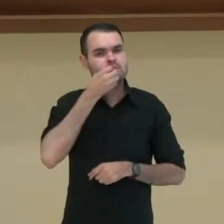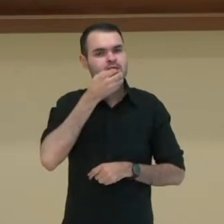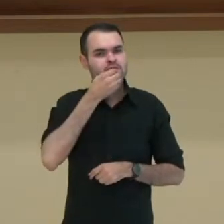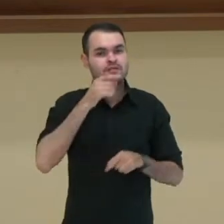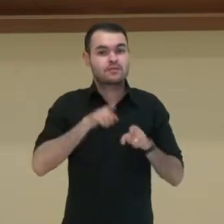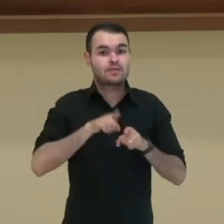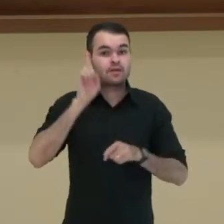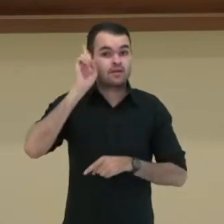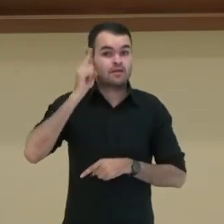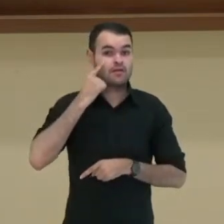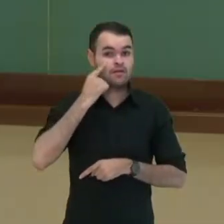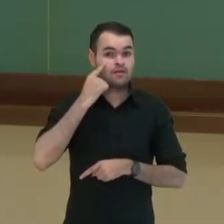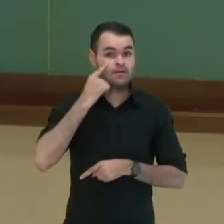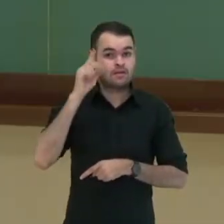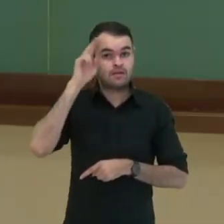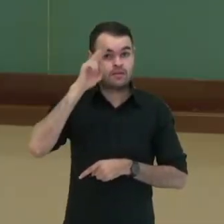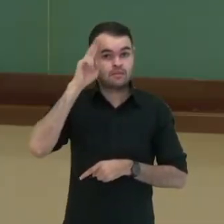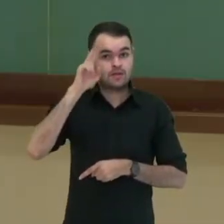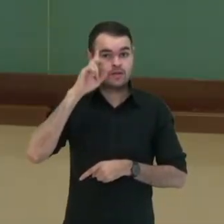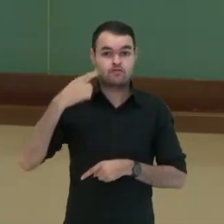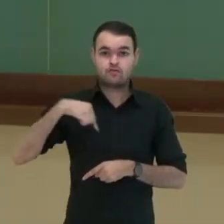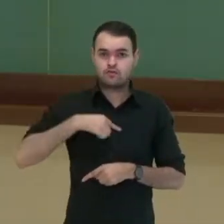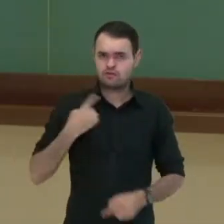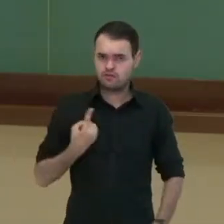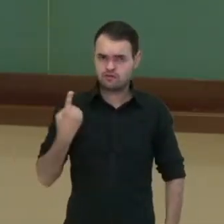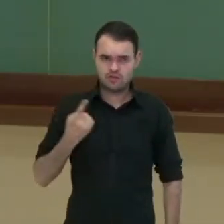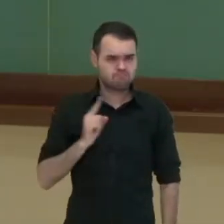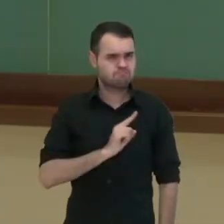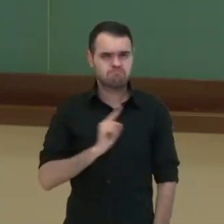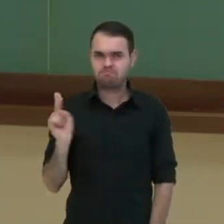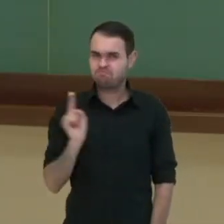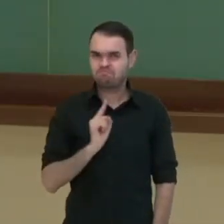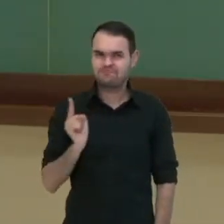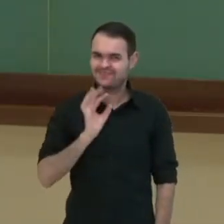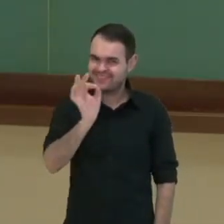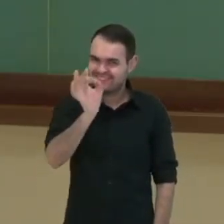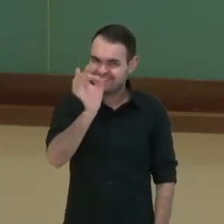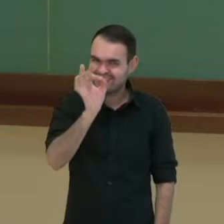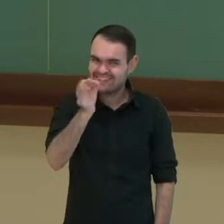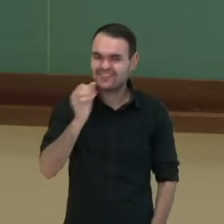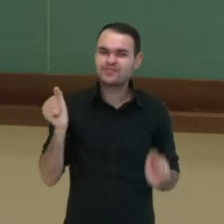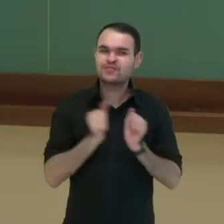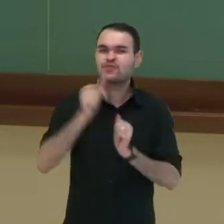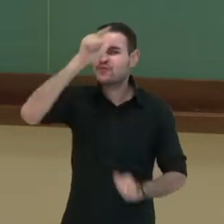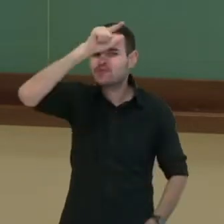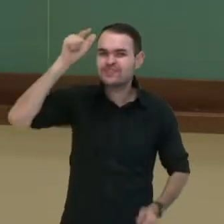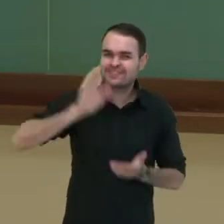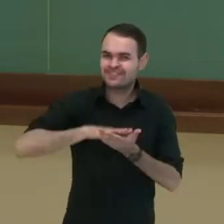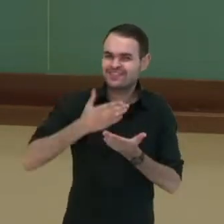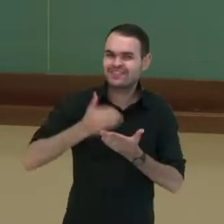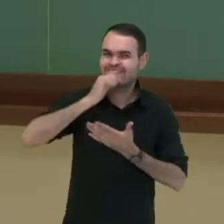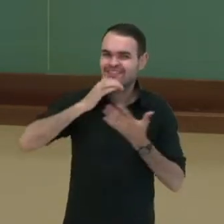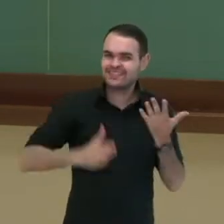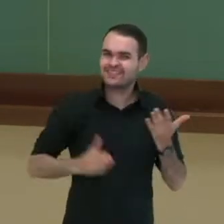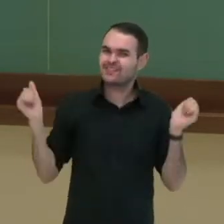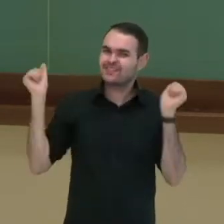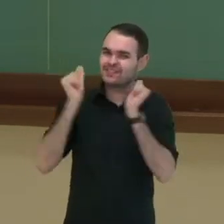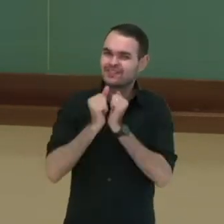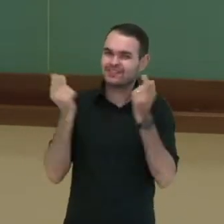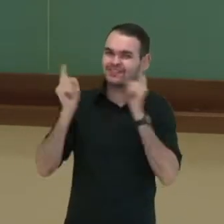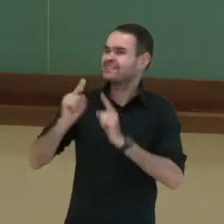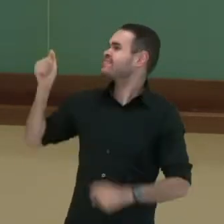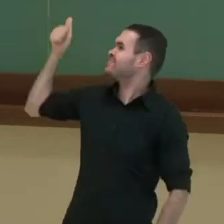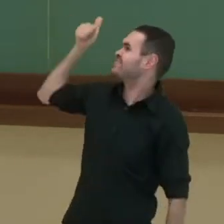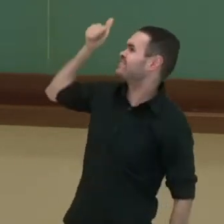quero contar uma coisa para você. Nós não estamos sozinhos, isso mesmo. O professor Luiz, nosso intérprete querido, está aqui conosco. Obrigada,